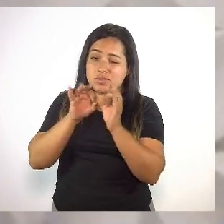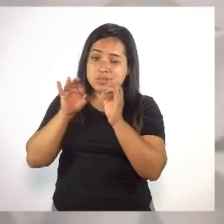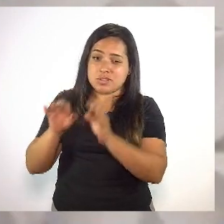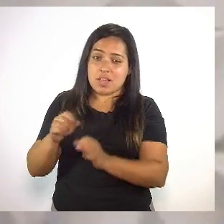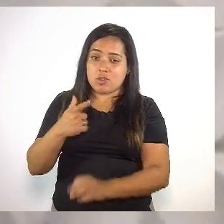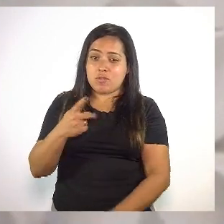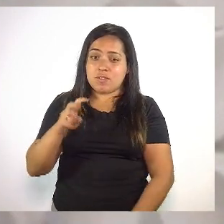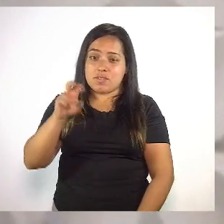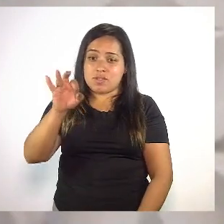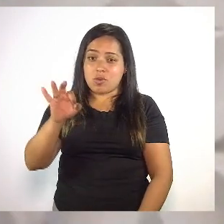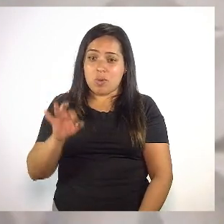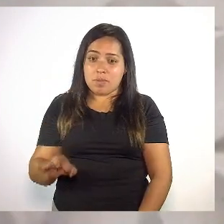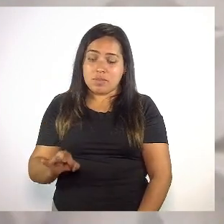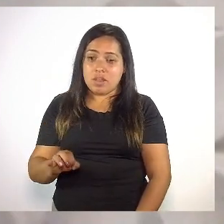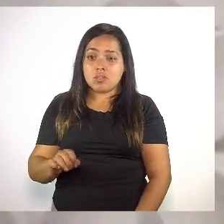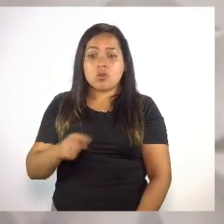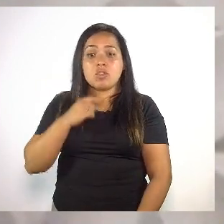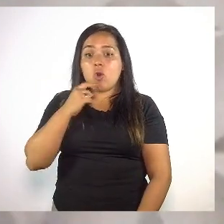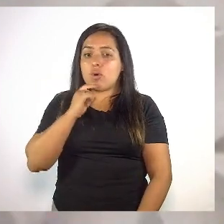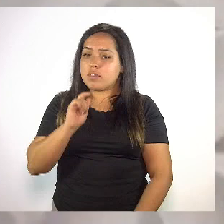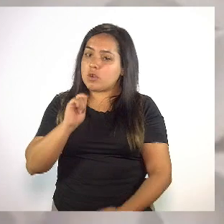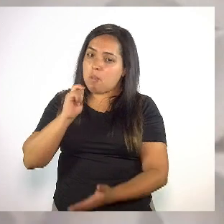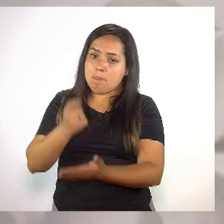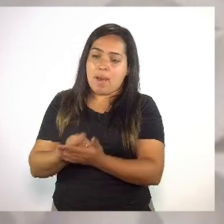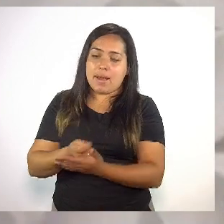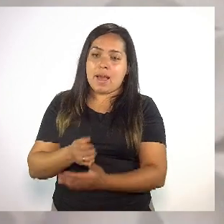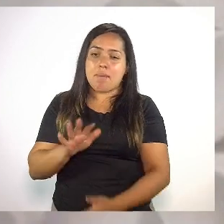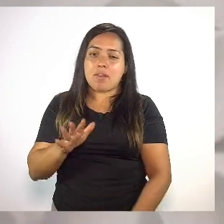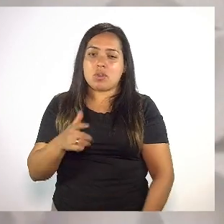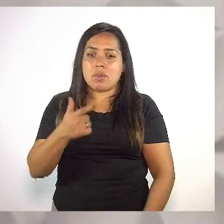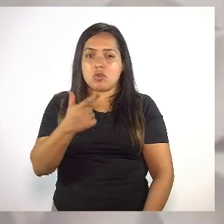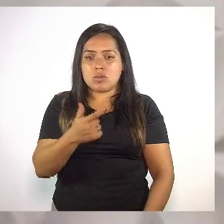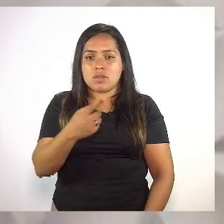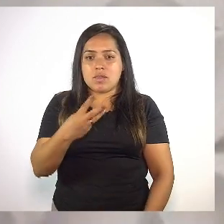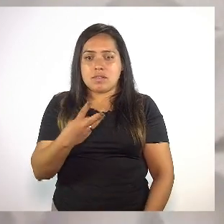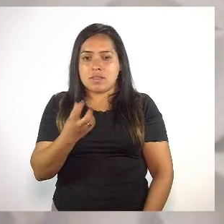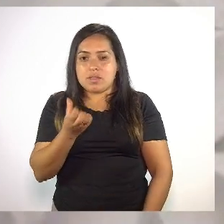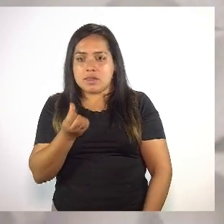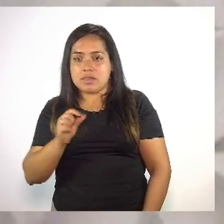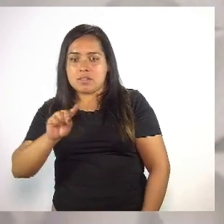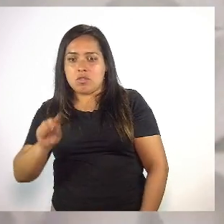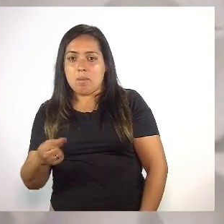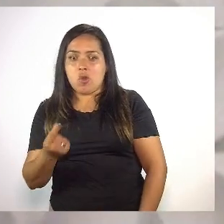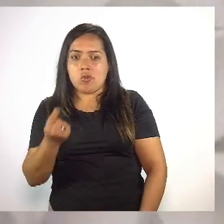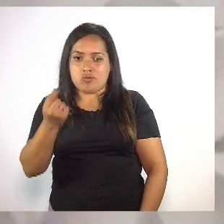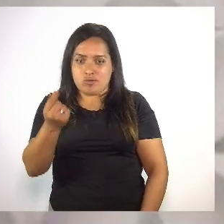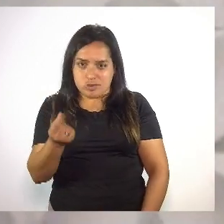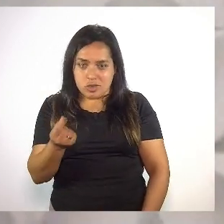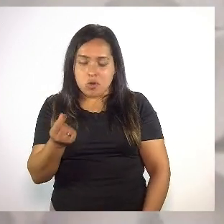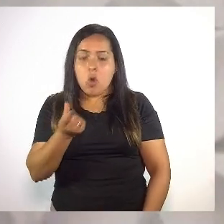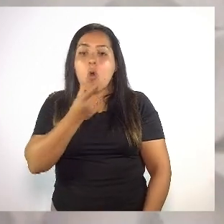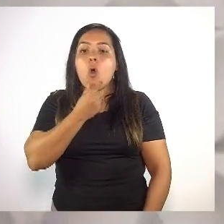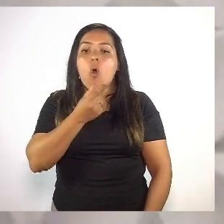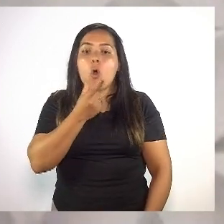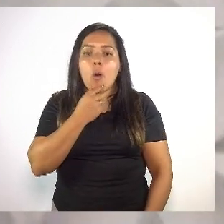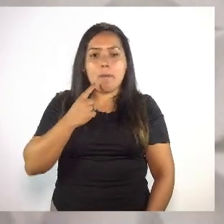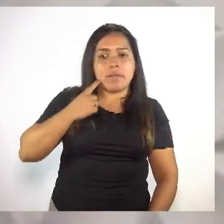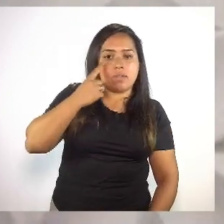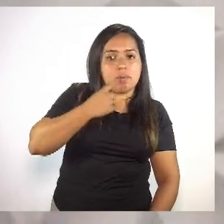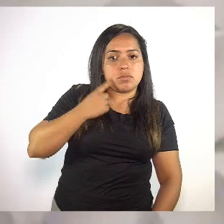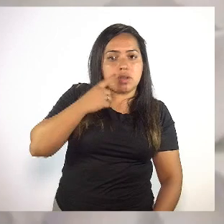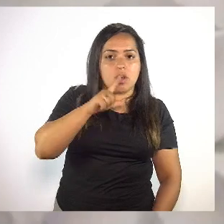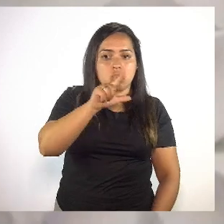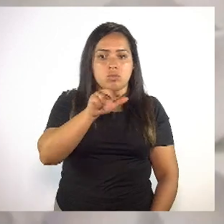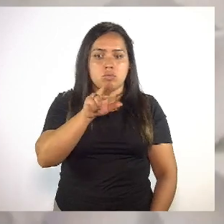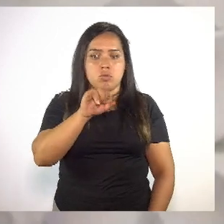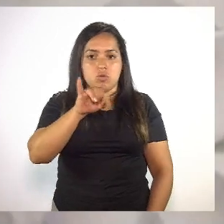25% e que não houve aplicação de cerca de 236 milhões. O próprio deputado Luiz Paulo fez uma